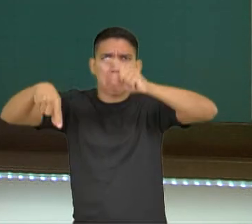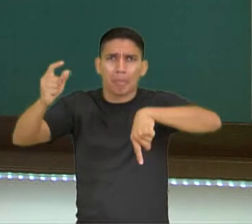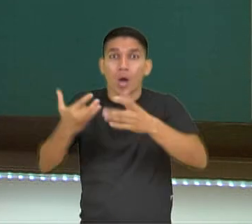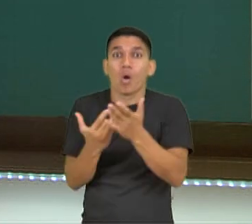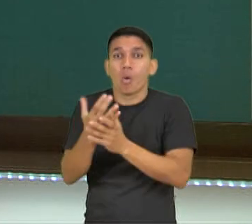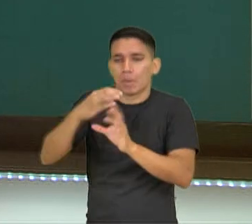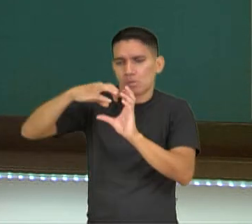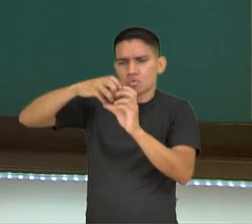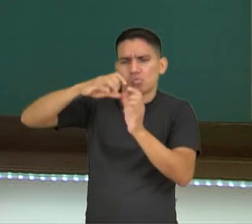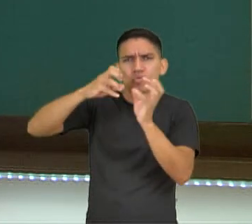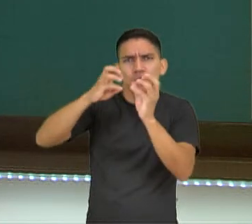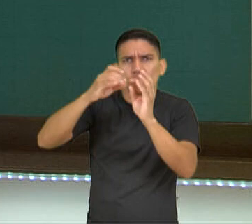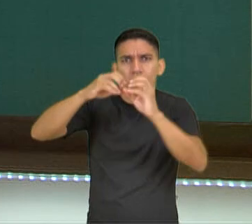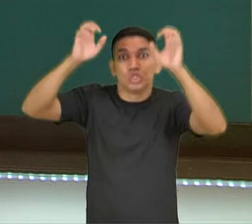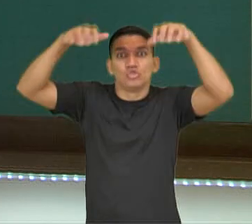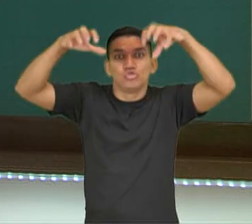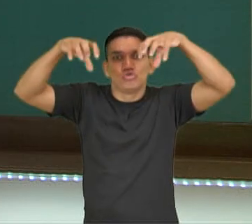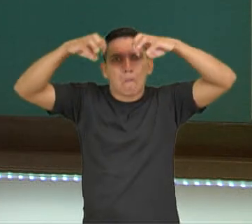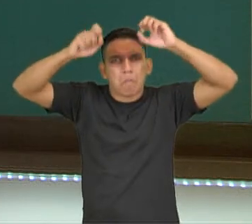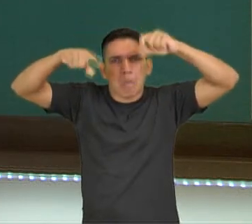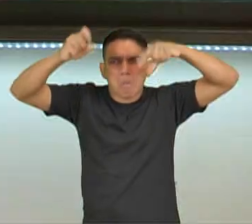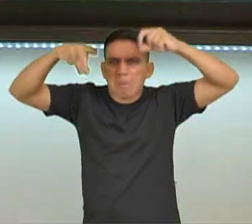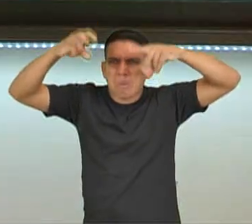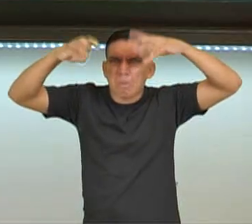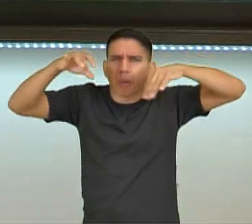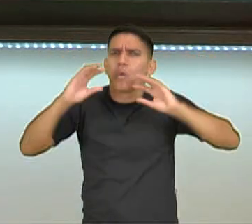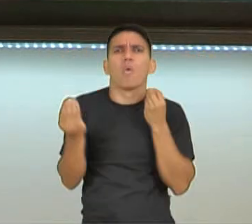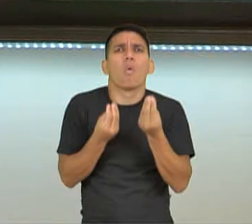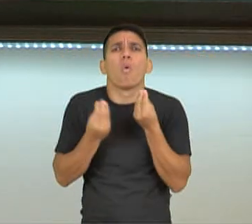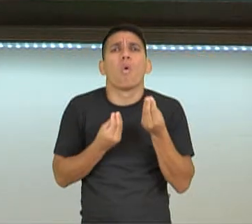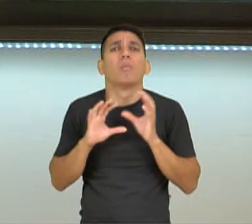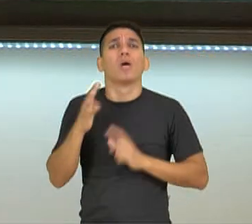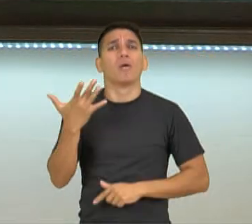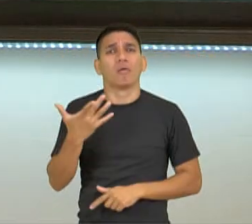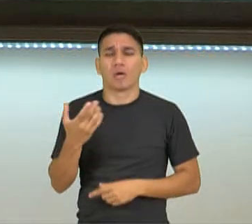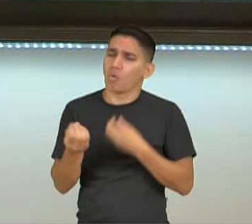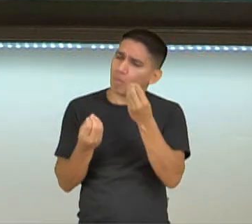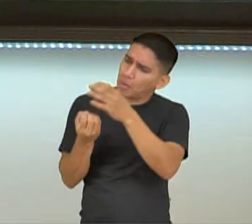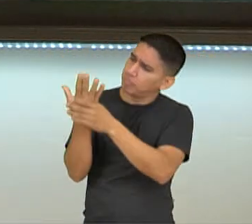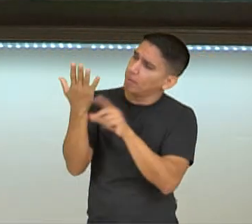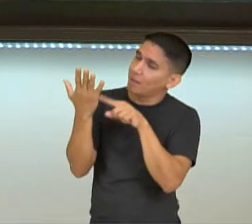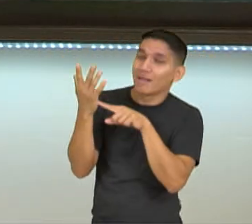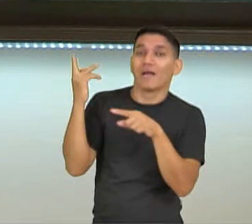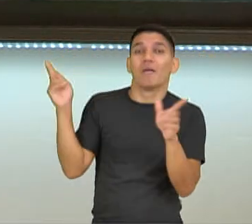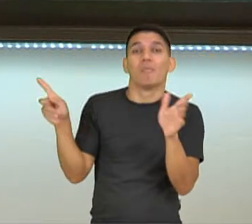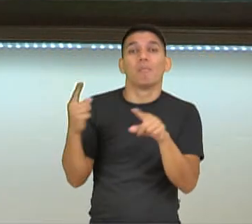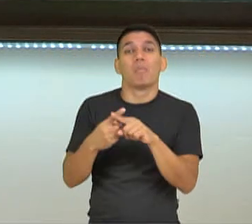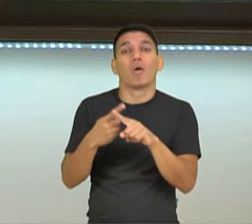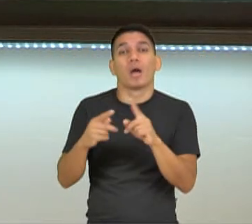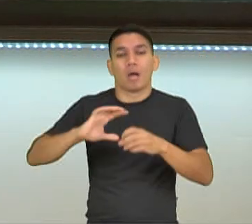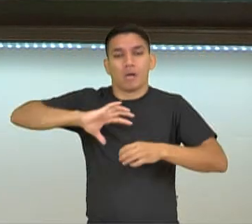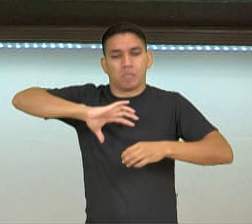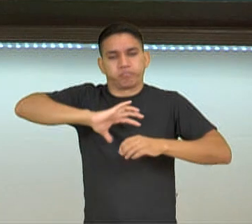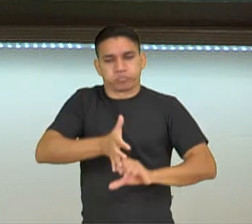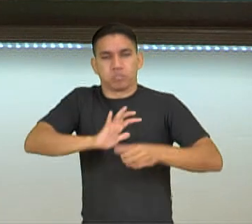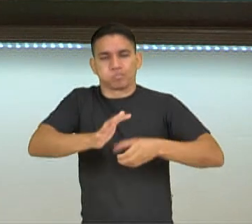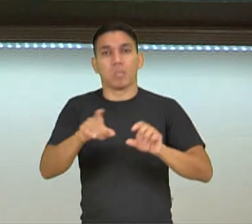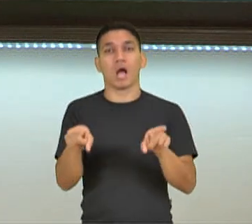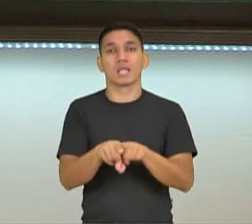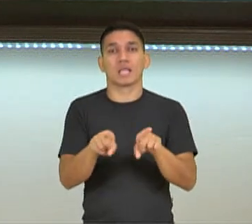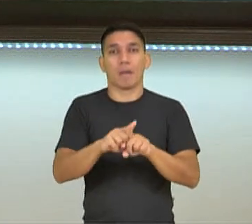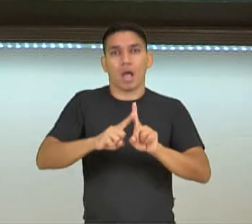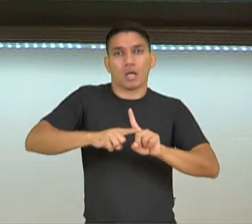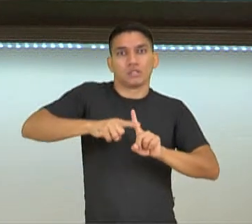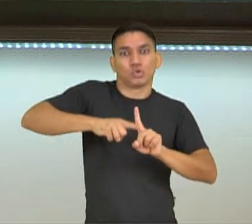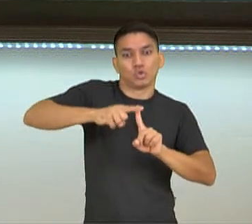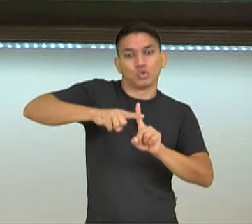granizo, chuvas, porque o que acontece, né? Como é que o granizo é formado? Por diferença de pressão e temperatura, né? Então você